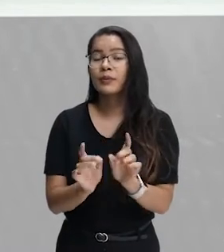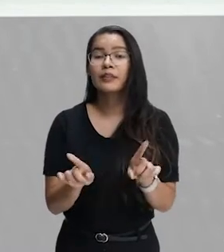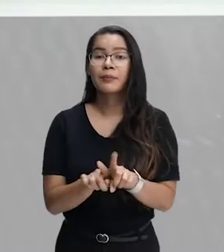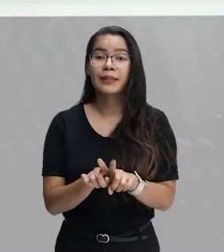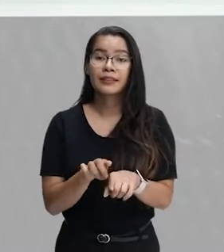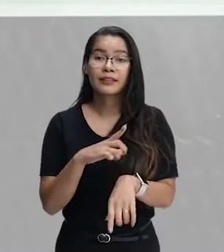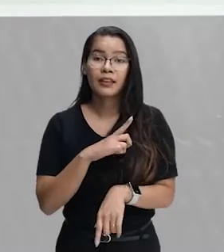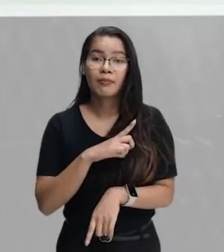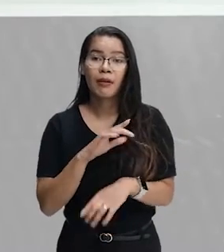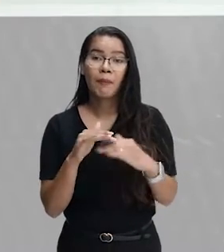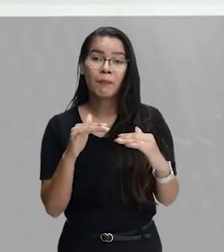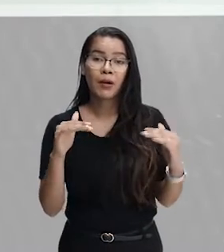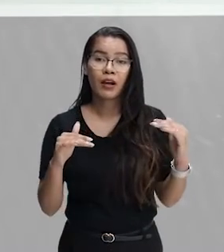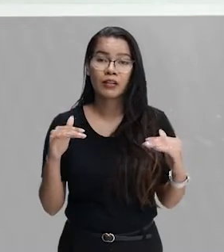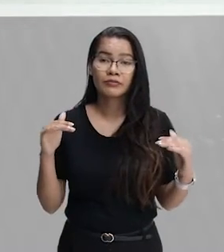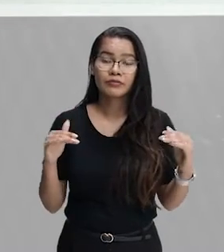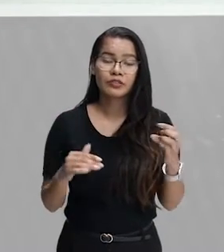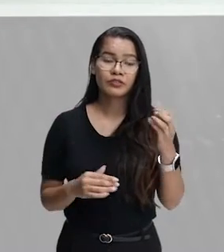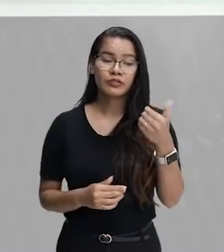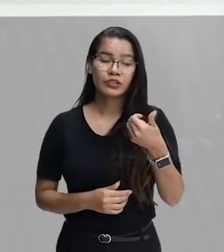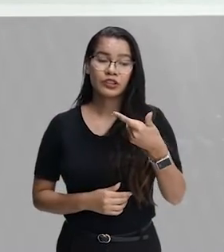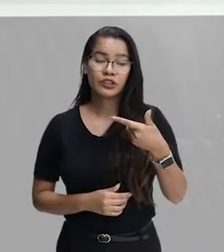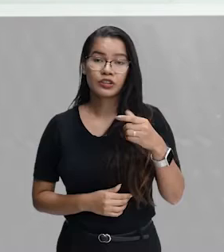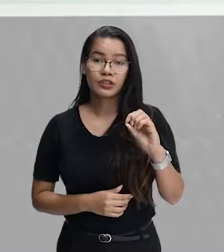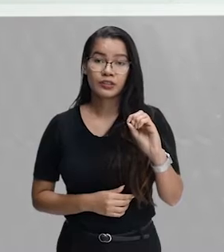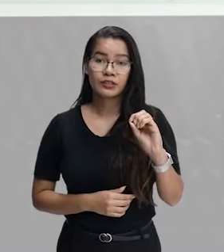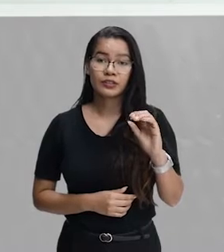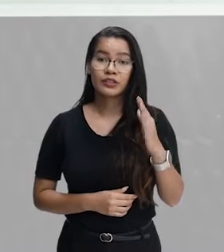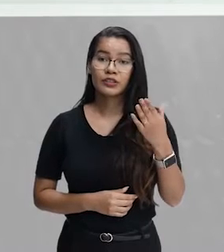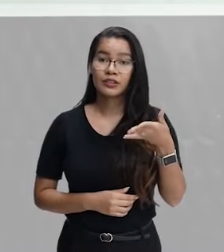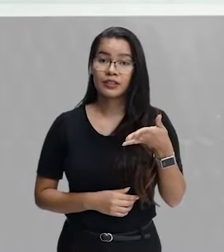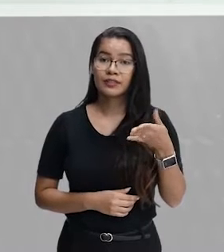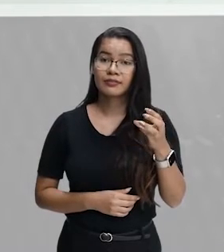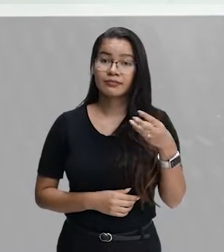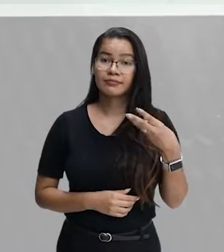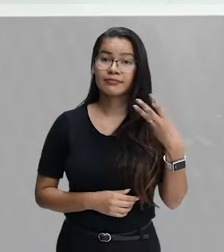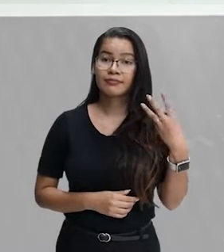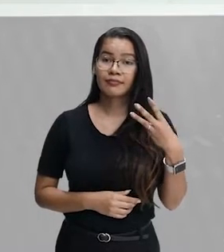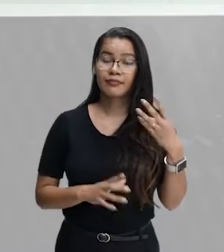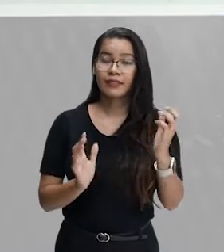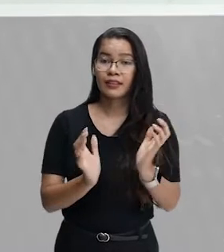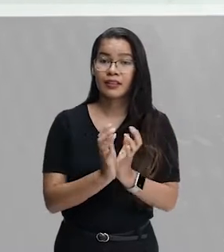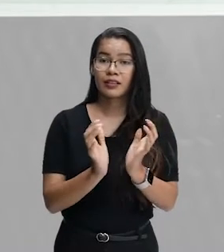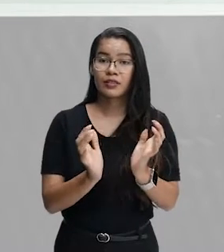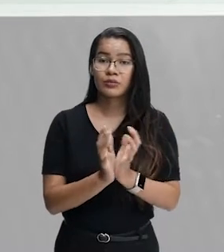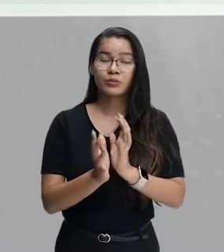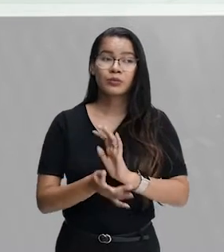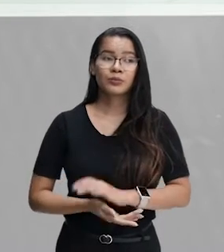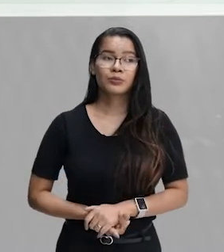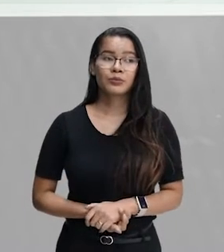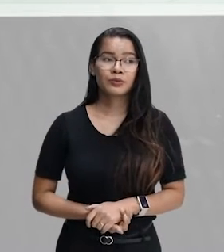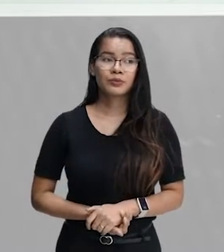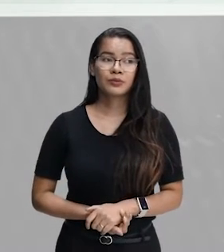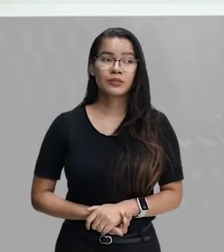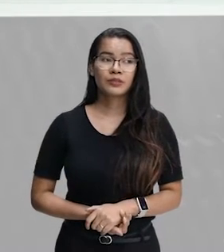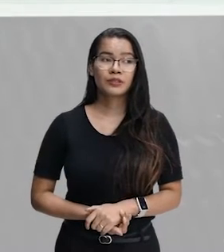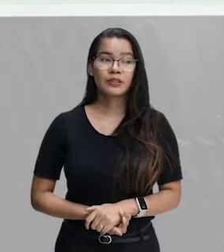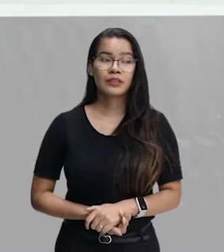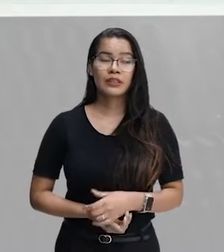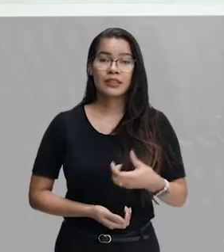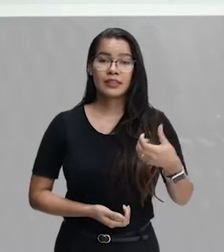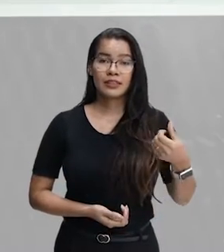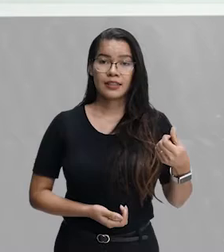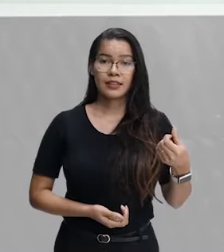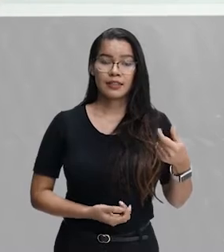média de 20 anos. Tá? Bom, vamos para o terceiro grupo. Olha esse terceiro grupo aqui, galera. Tá? Tem gente de 6,